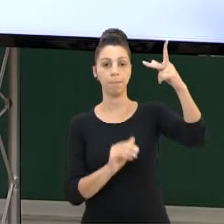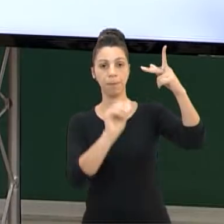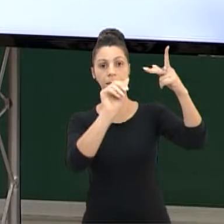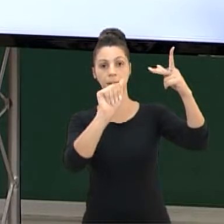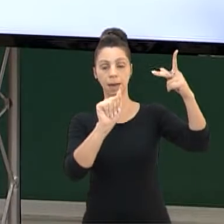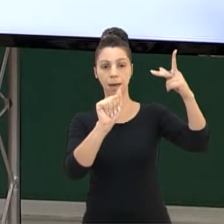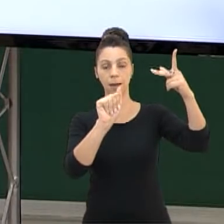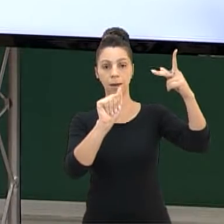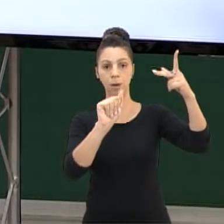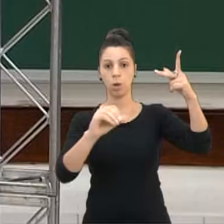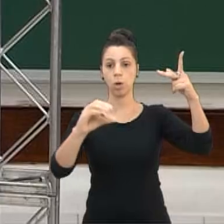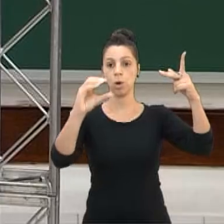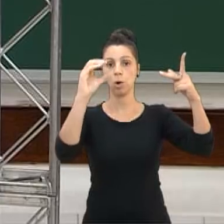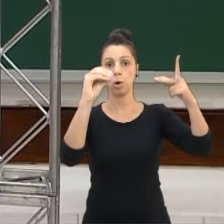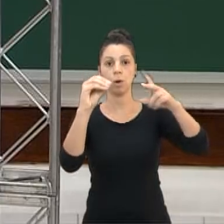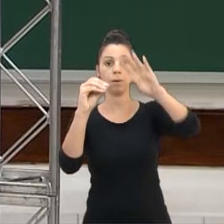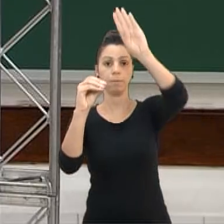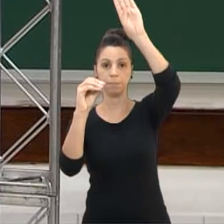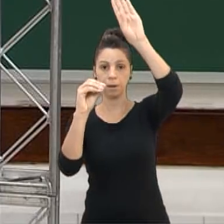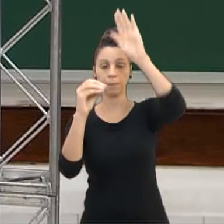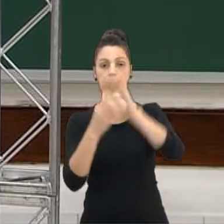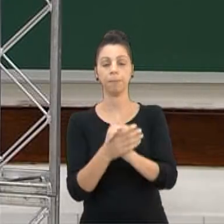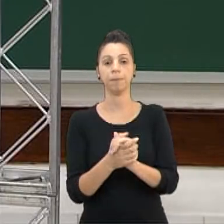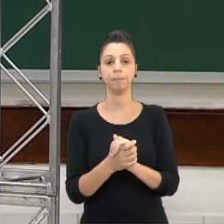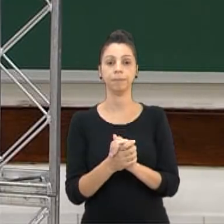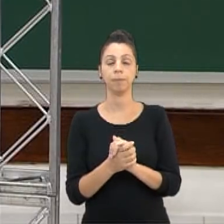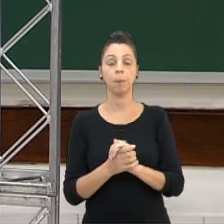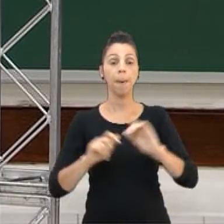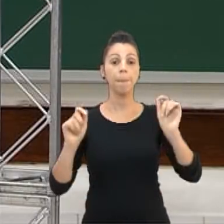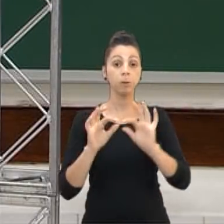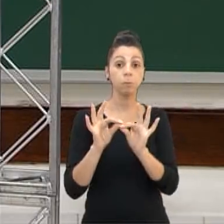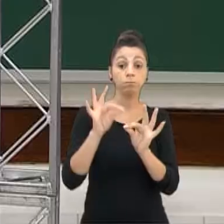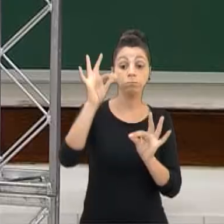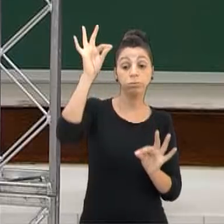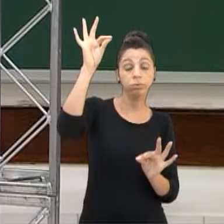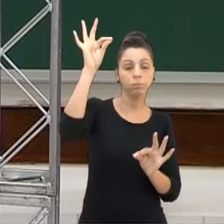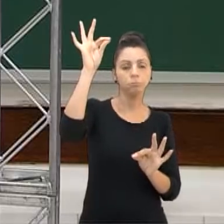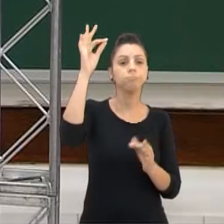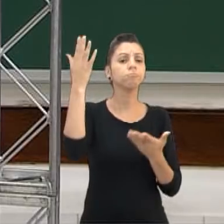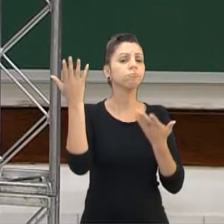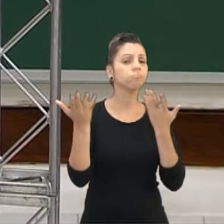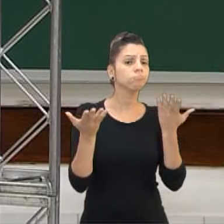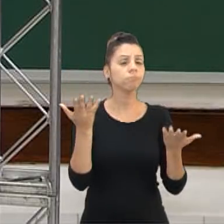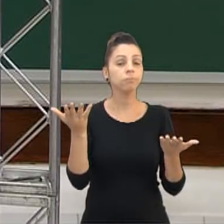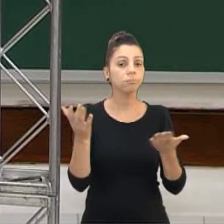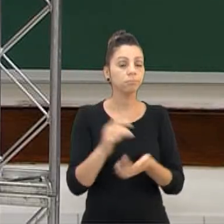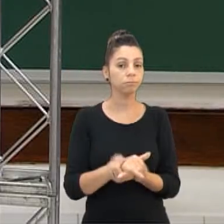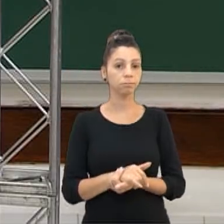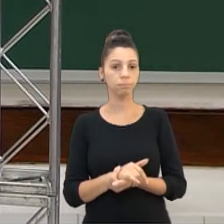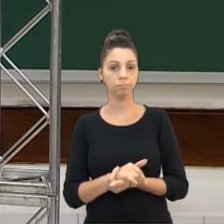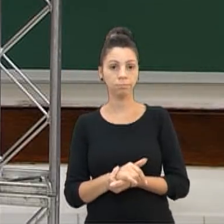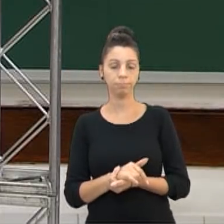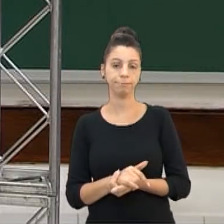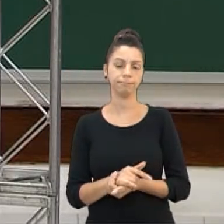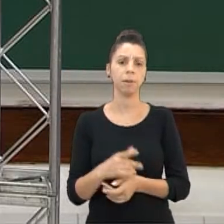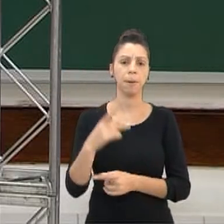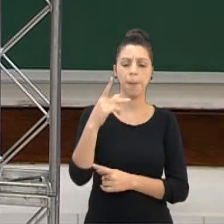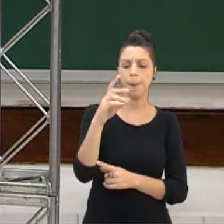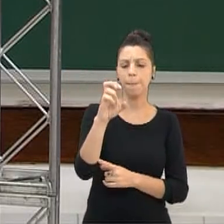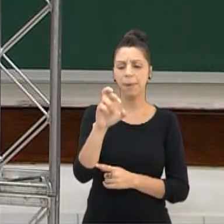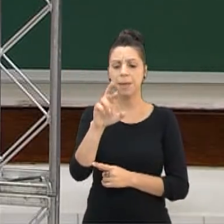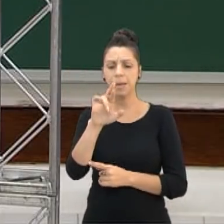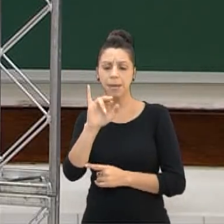Então, a gente precisa determinar o perímetro, tá certo? Vamos determinar, então, o perímetro. Ah, professor, o que é